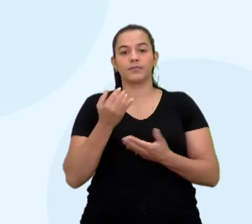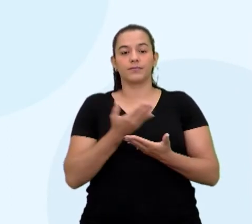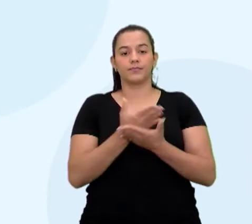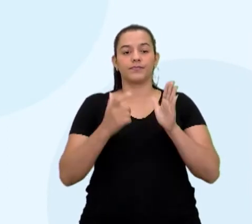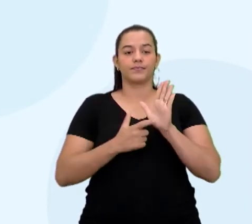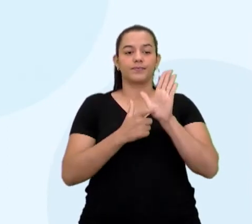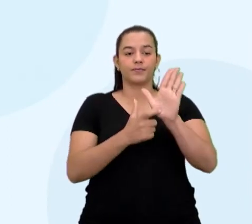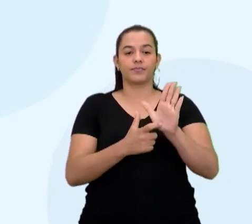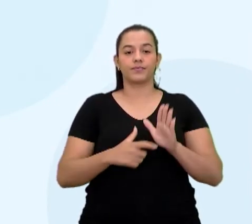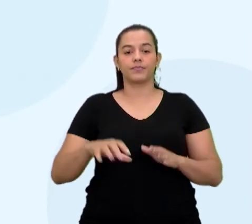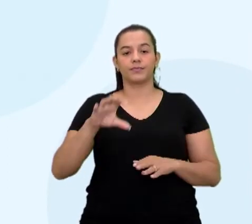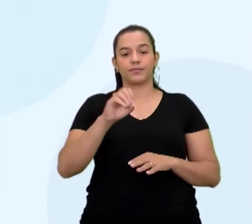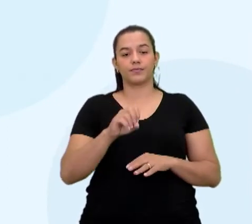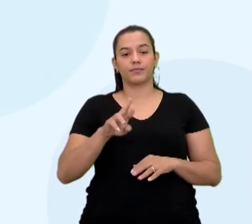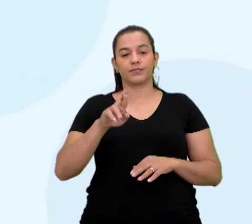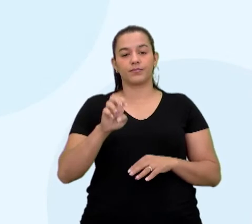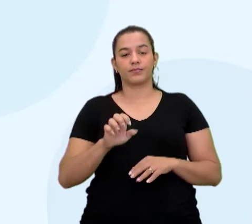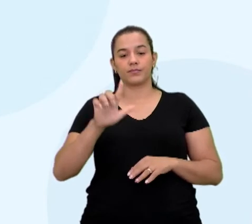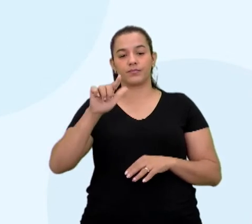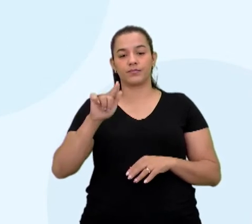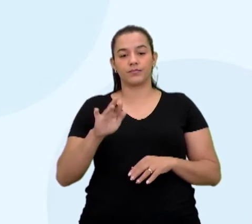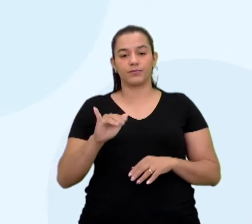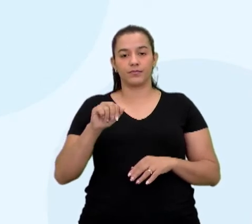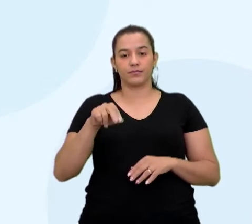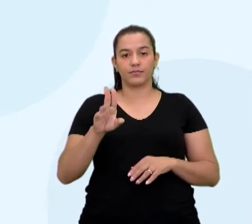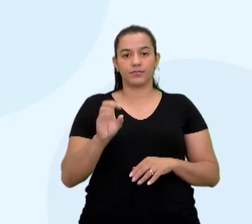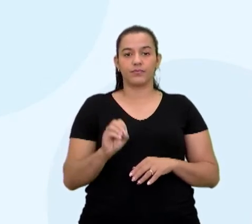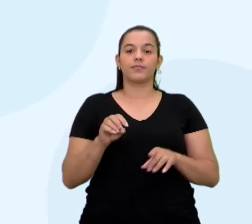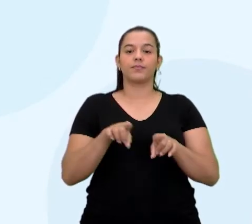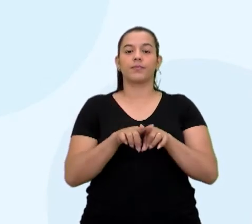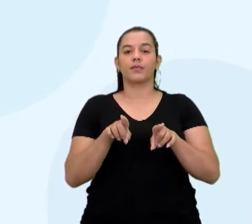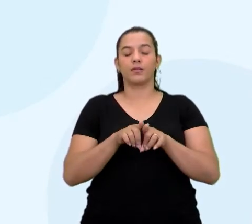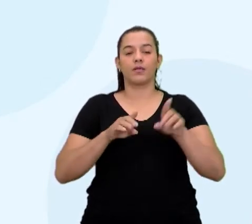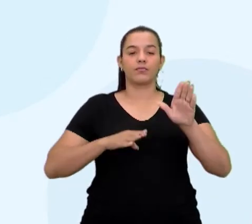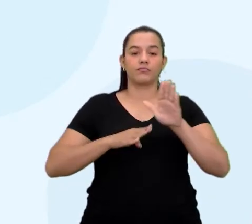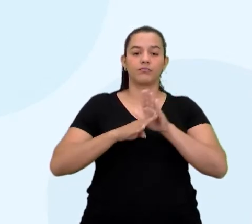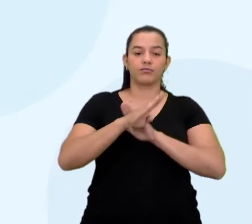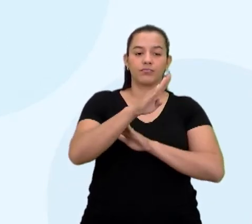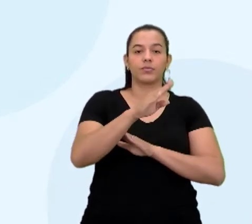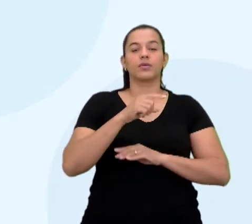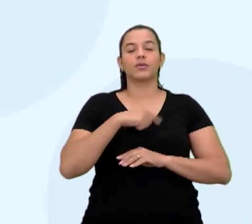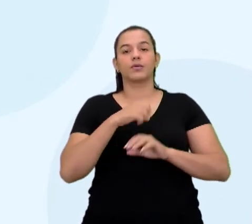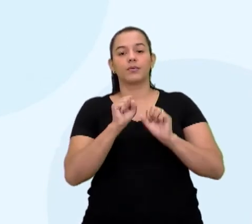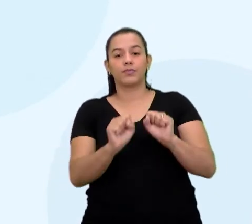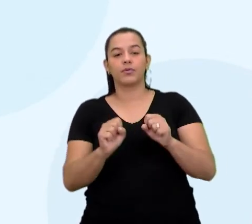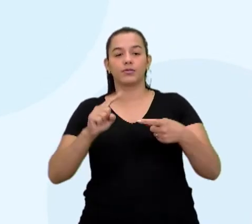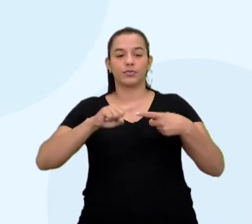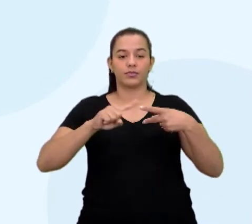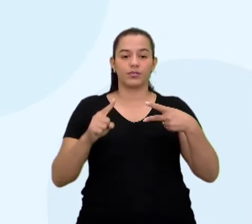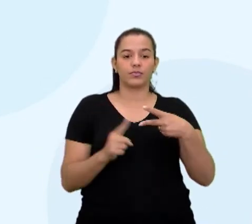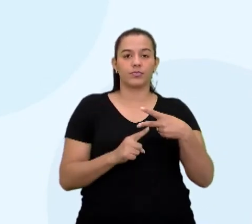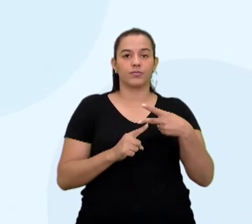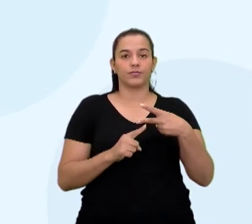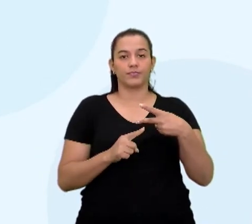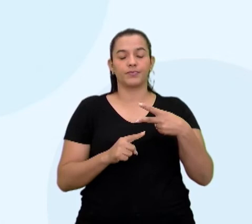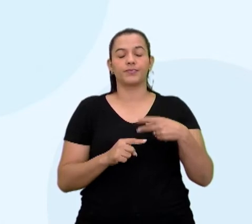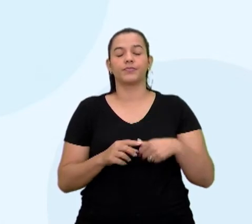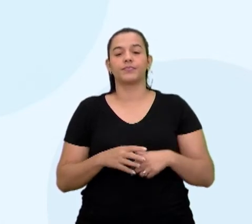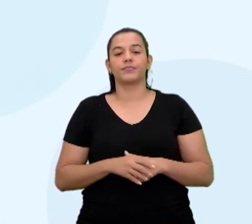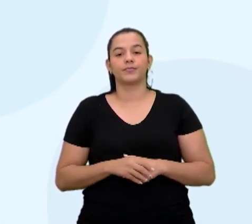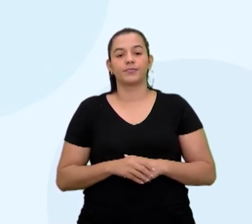a orogênese, é um movimento tectônico que ocorre de forma horizontal e pode ter 2 configurações,